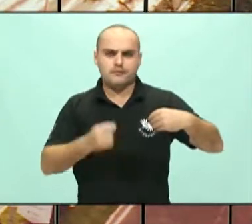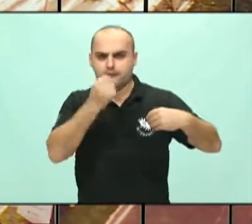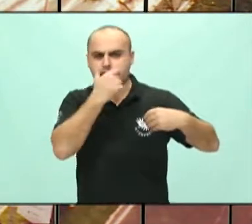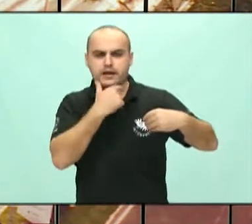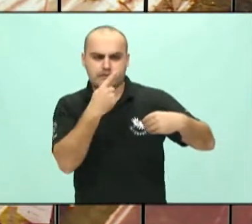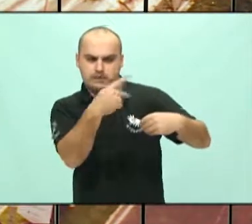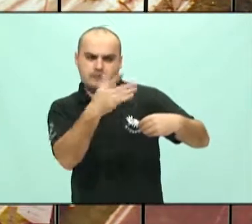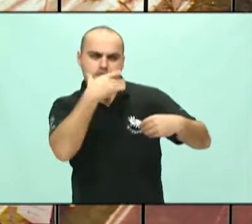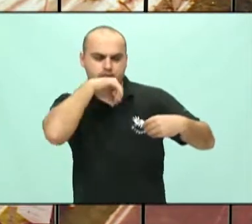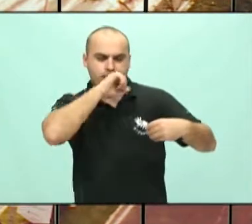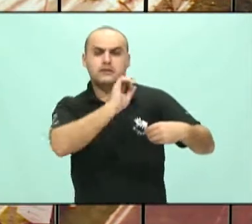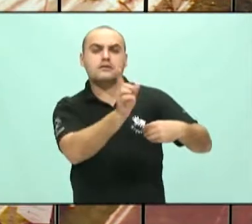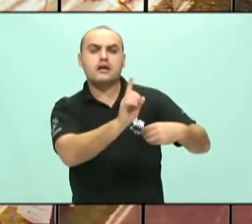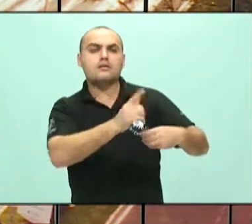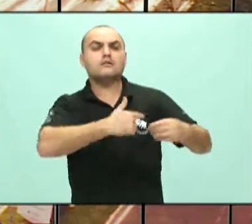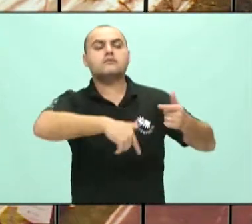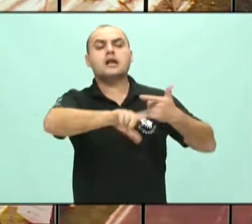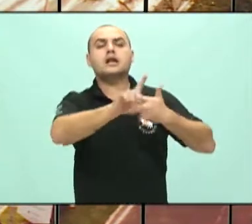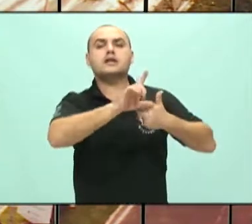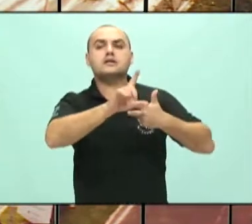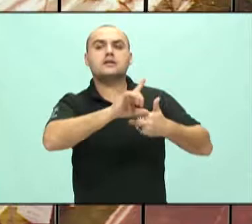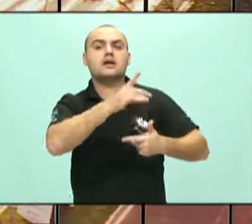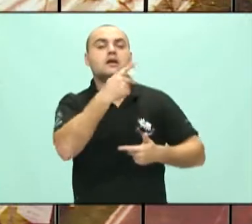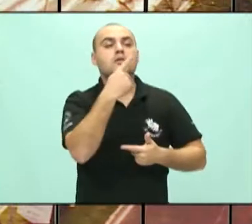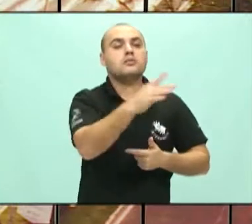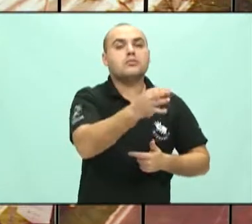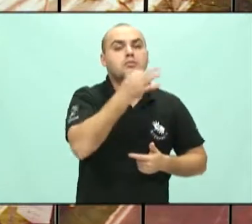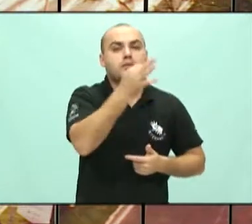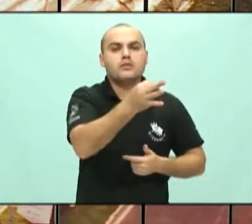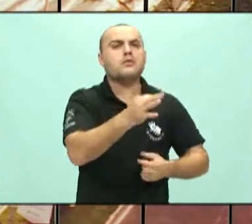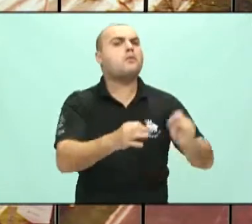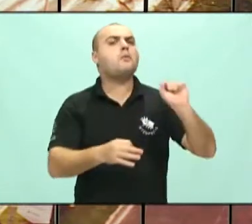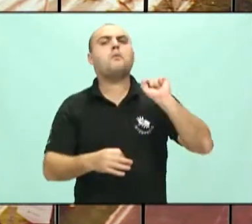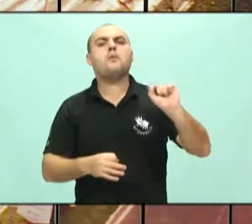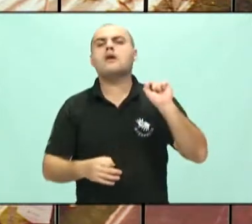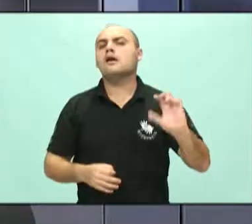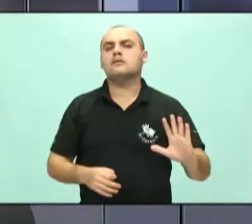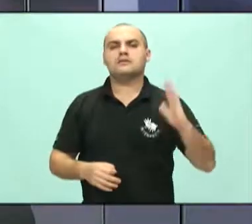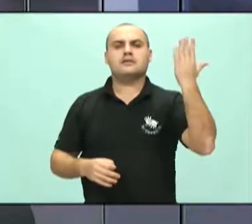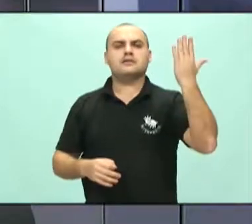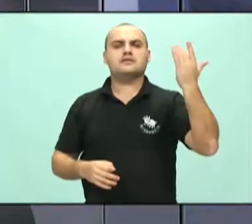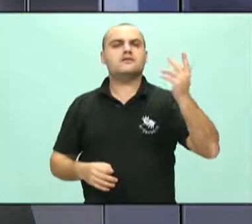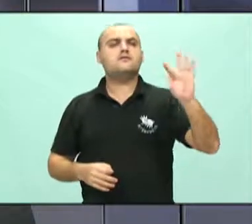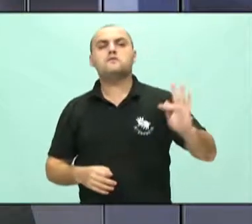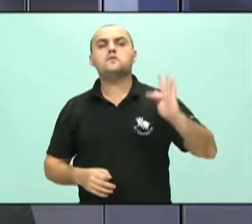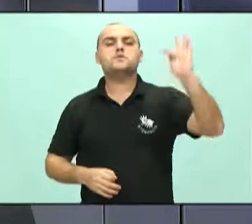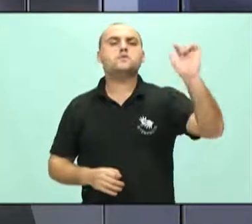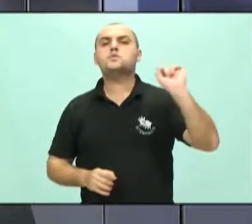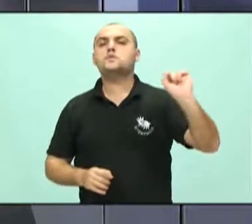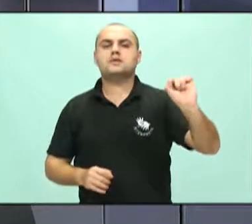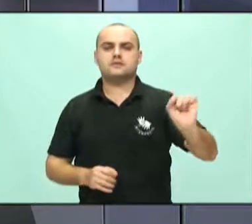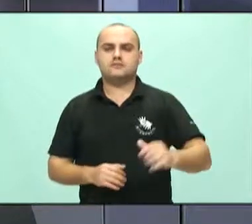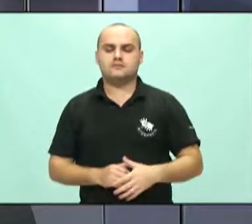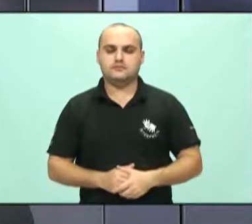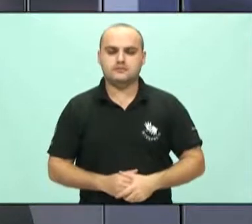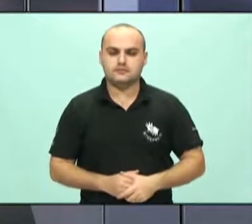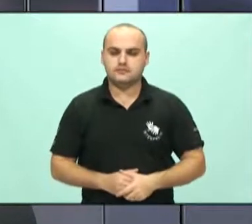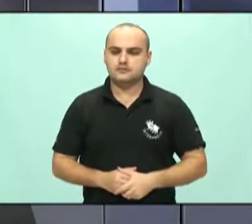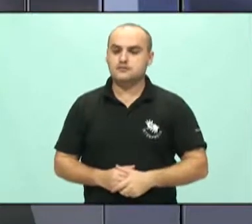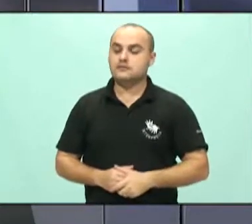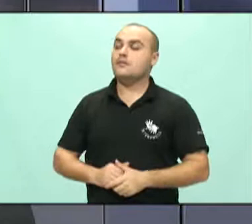de legislador, claro, mesmo, que eu gostaria da sua opinião. O que está acontecendo, o que vai acontecer? Carlos Antônio, você